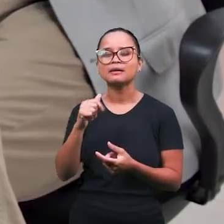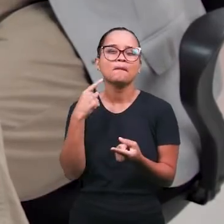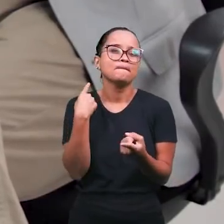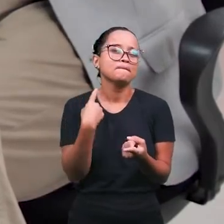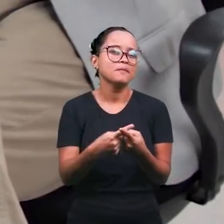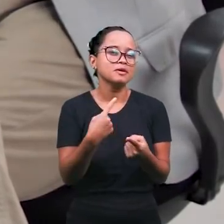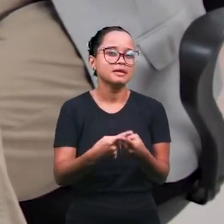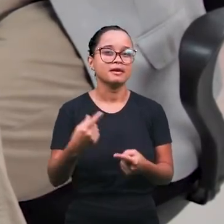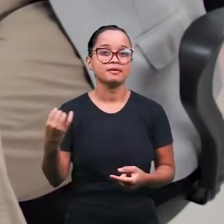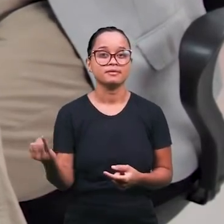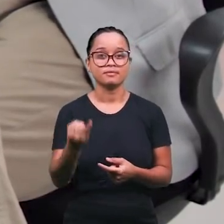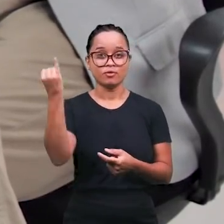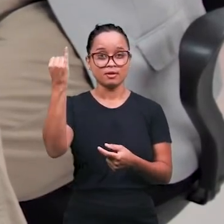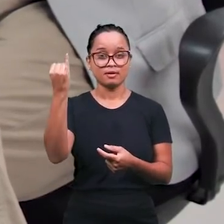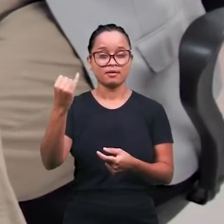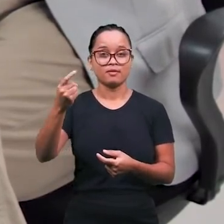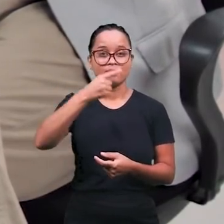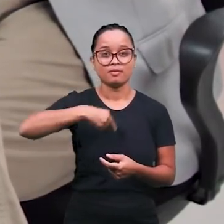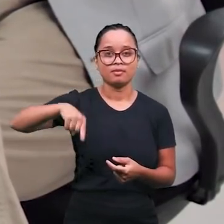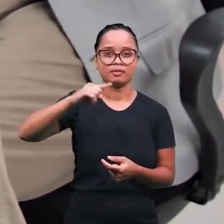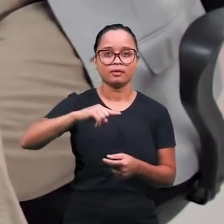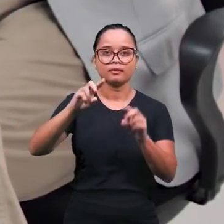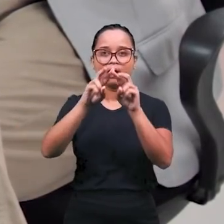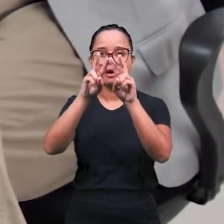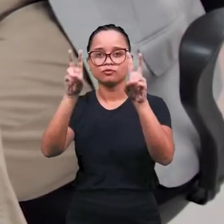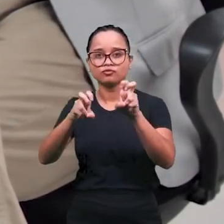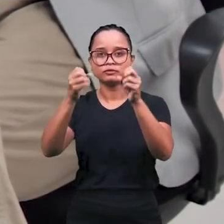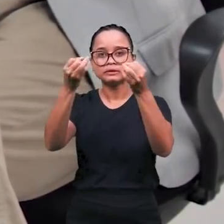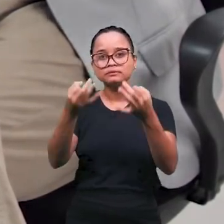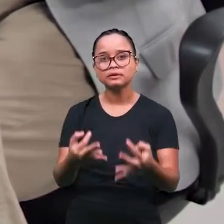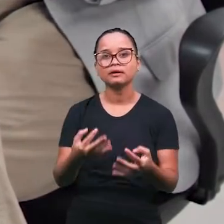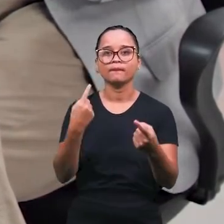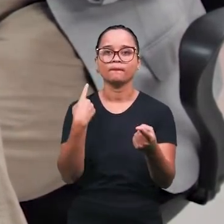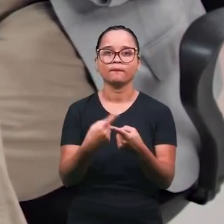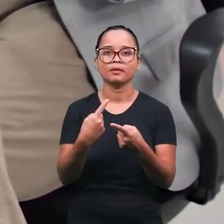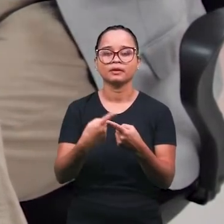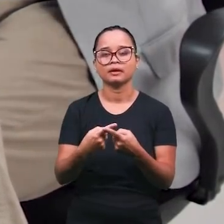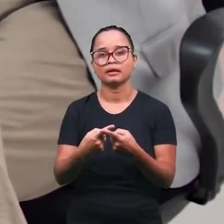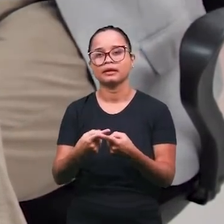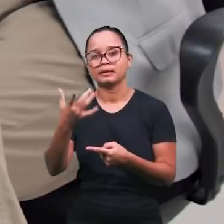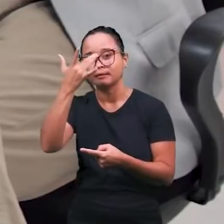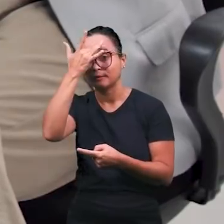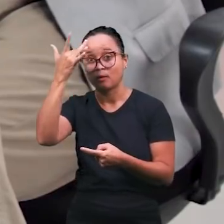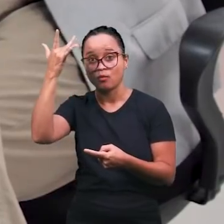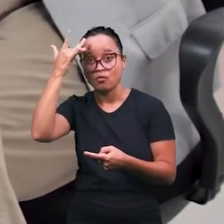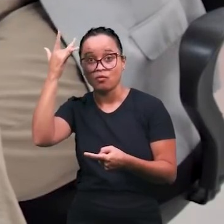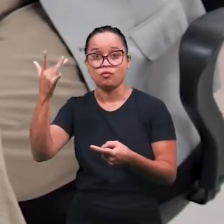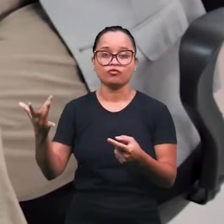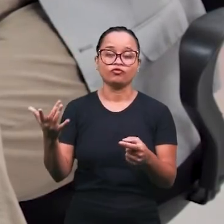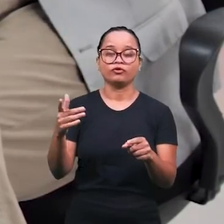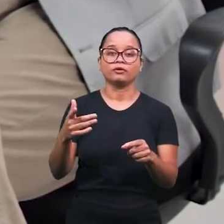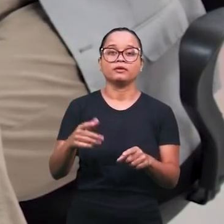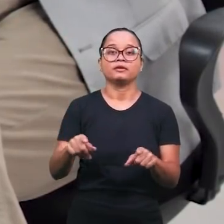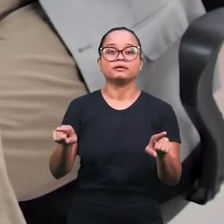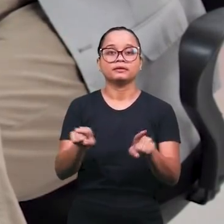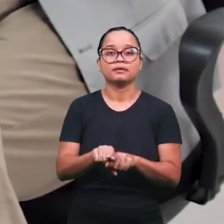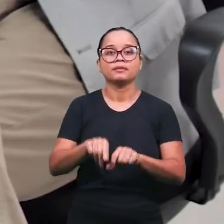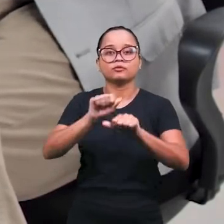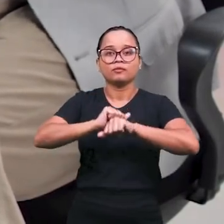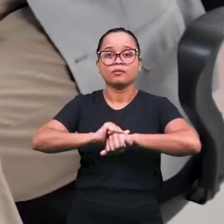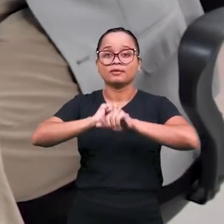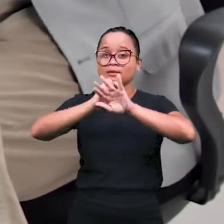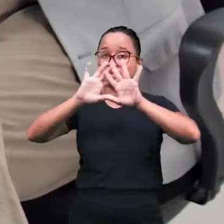tão importante a gente então abordar esse assunto, a gente falar sobre a saúde mental, a